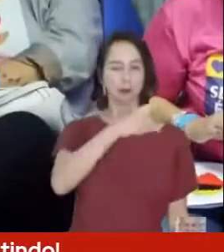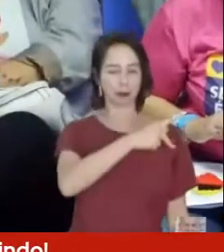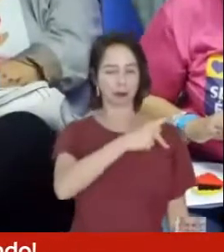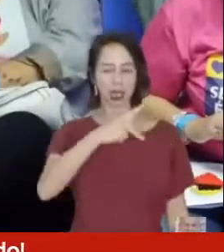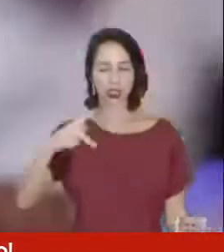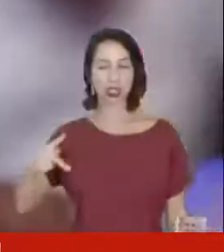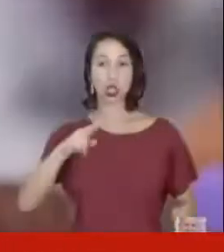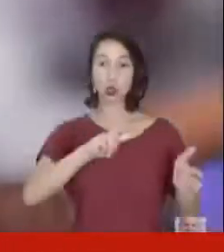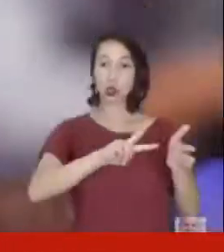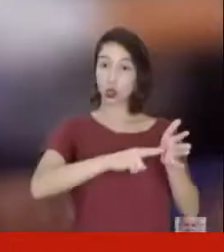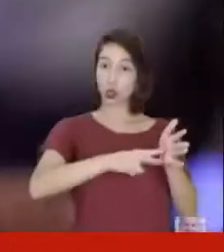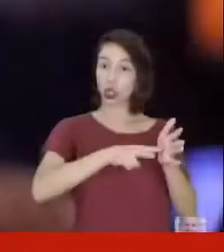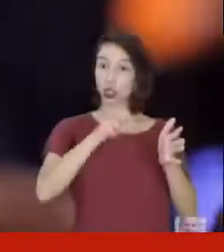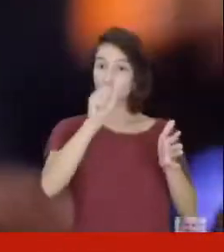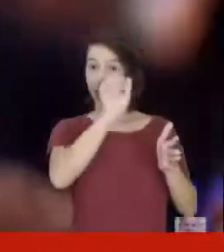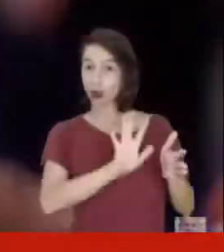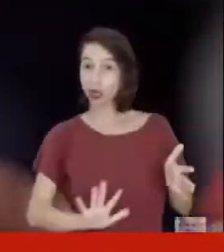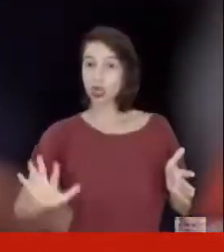Aposentados.